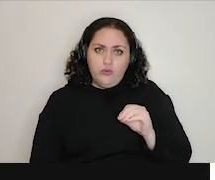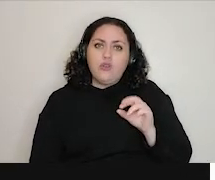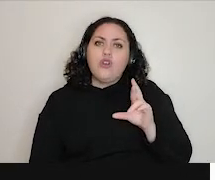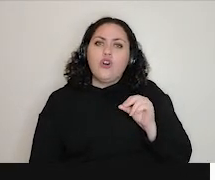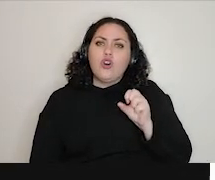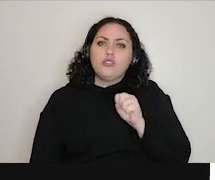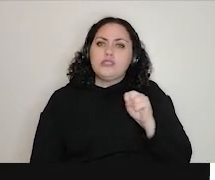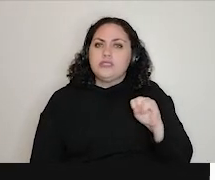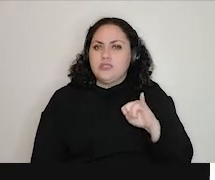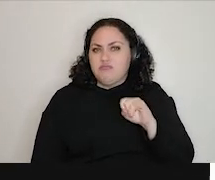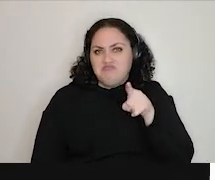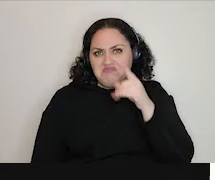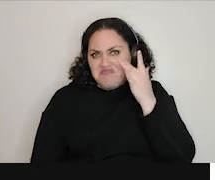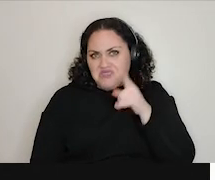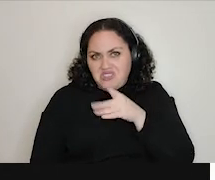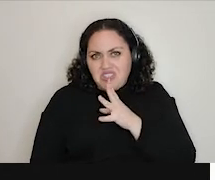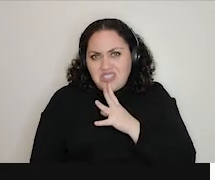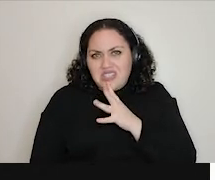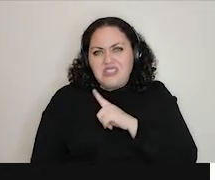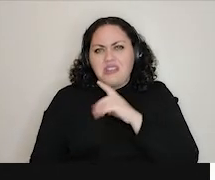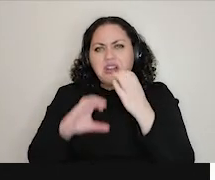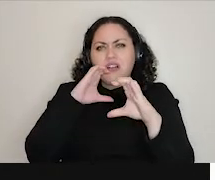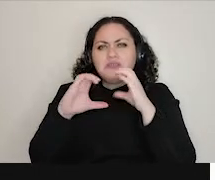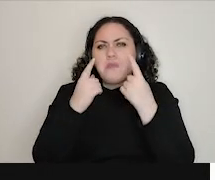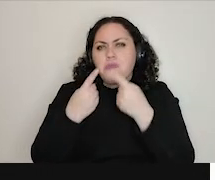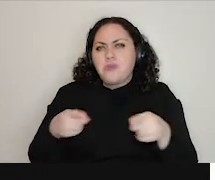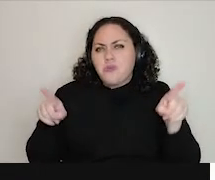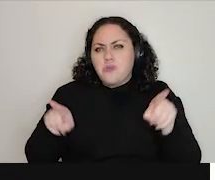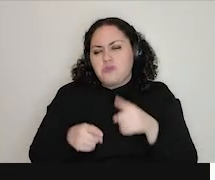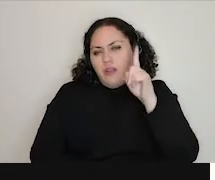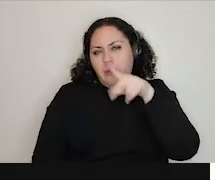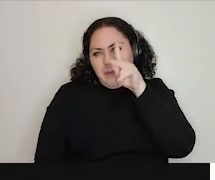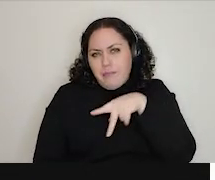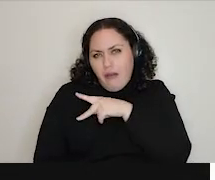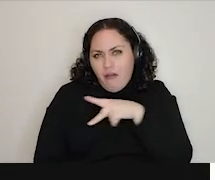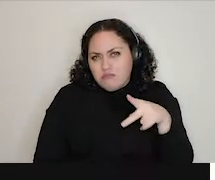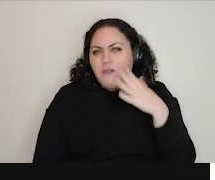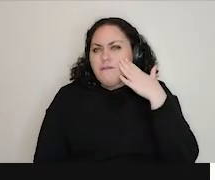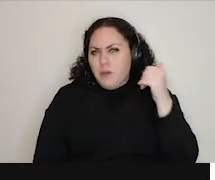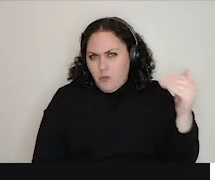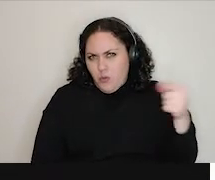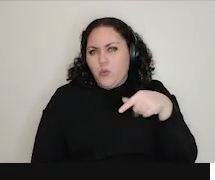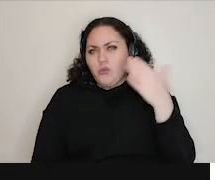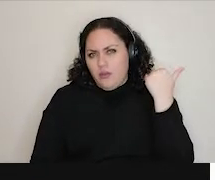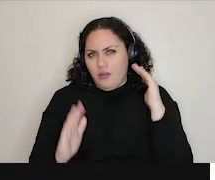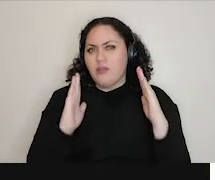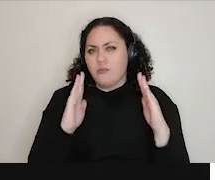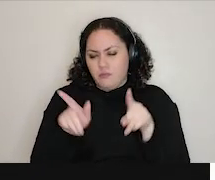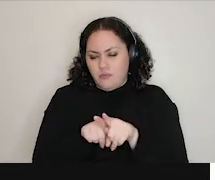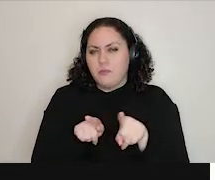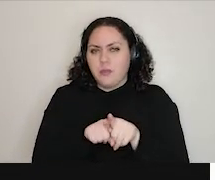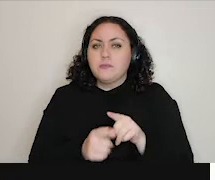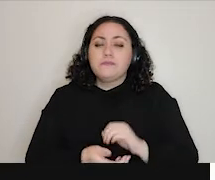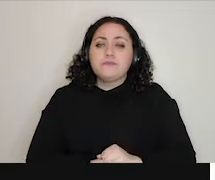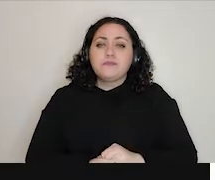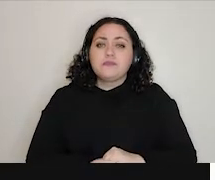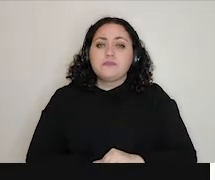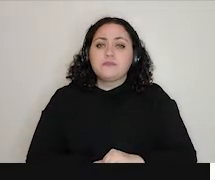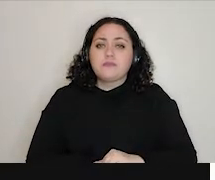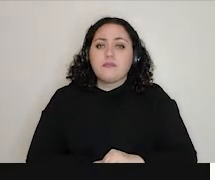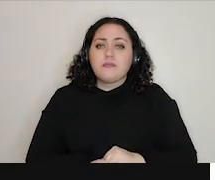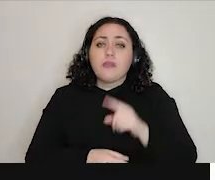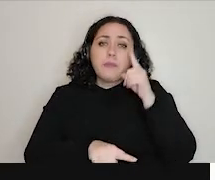Rossi, não sei se alguém já ouviu falar também, né, era um padre que cantava as músicas gospel, e, enfim, era um padre